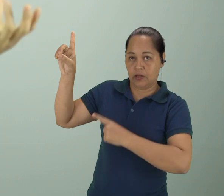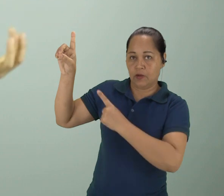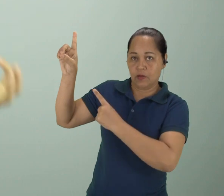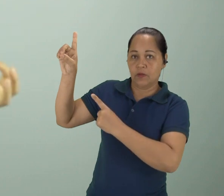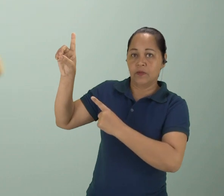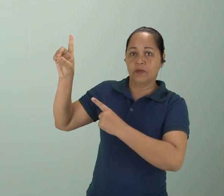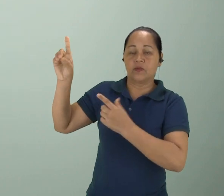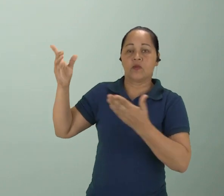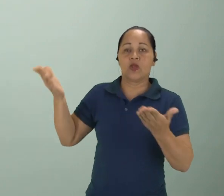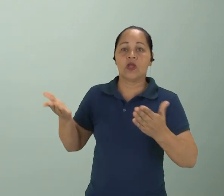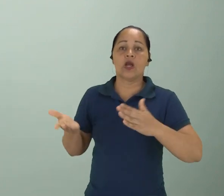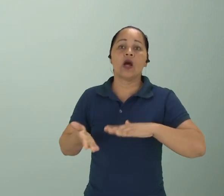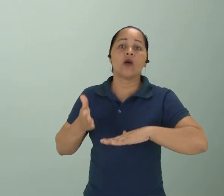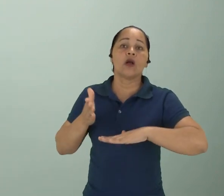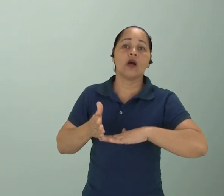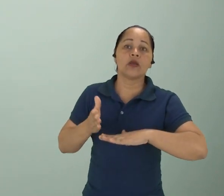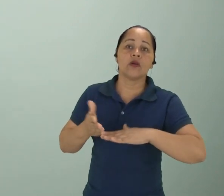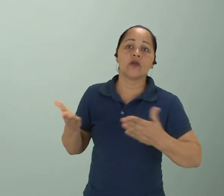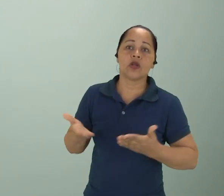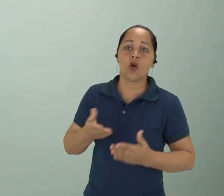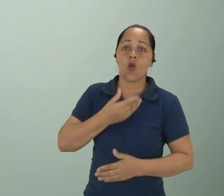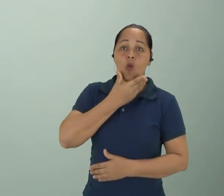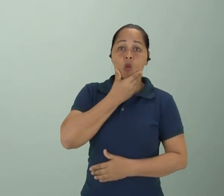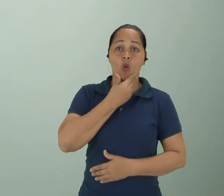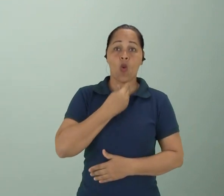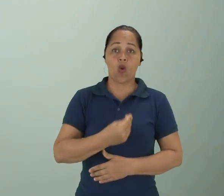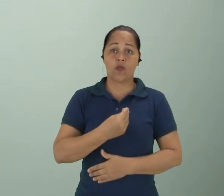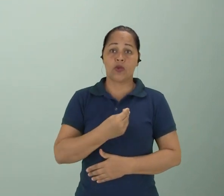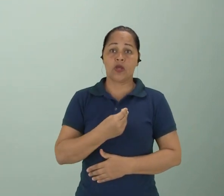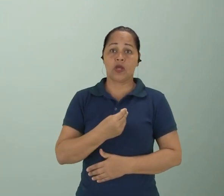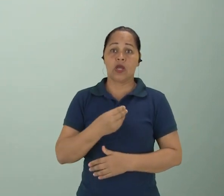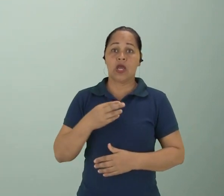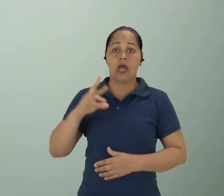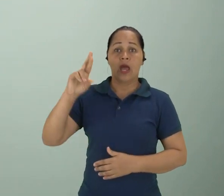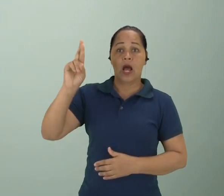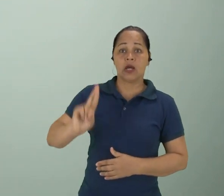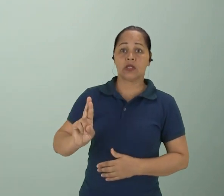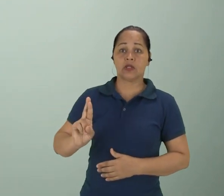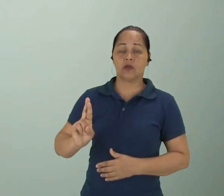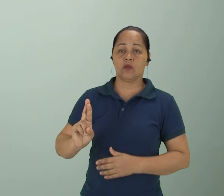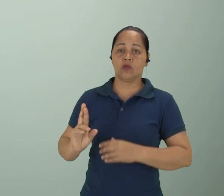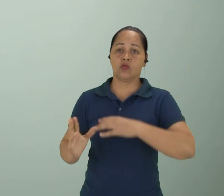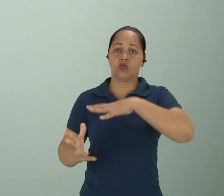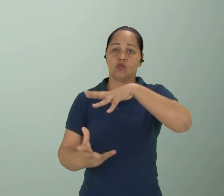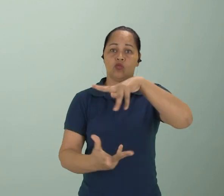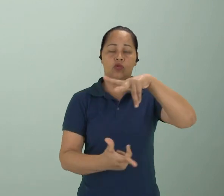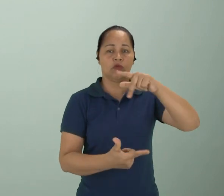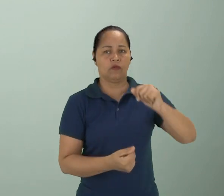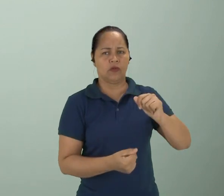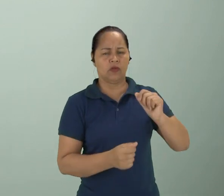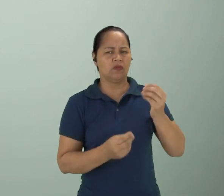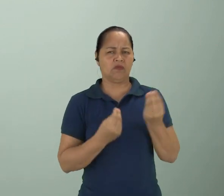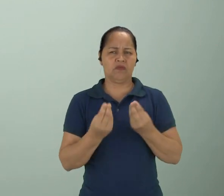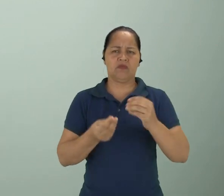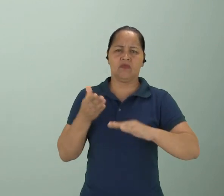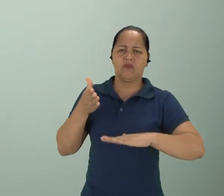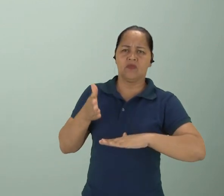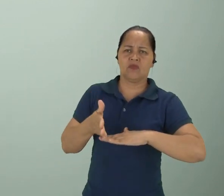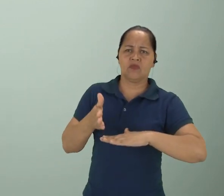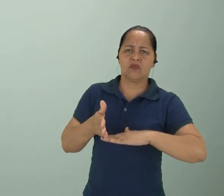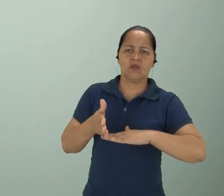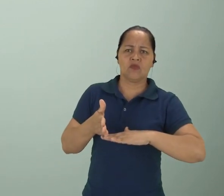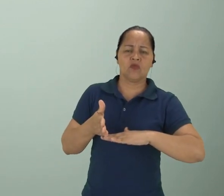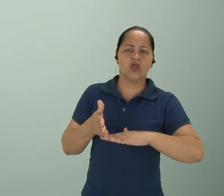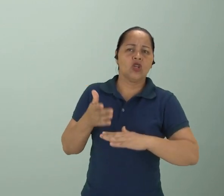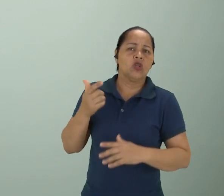homem a razão no centro do universo a gente vê que não tem mais um referencial então o que seria o pensamento contemporâneo não